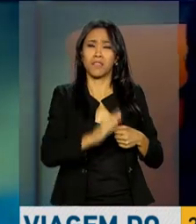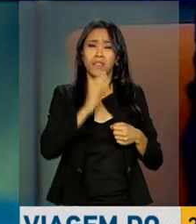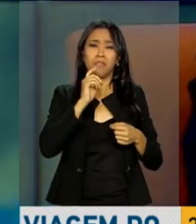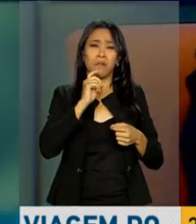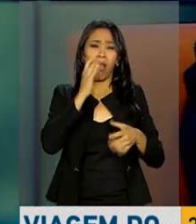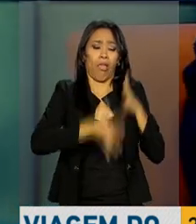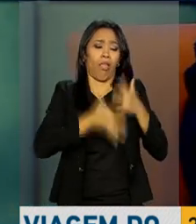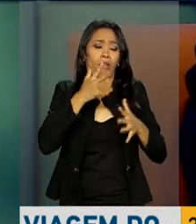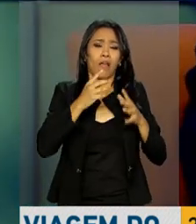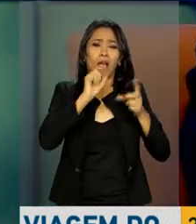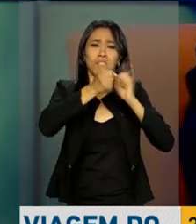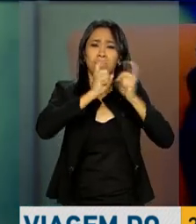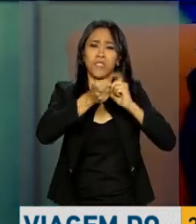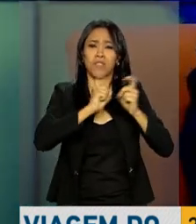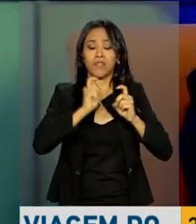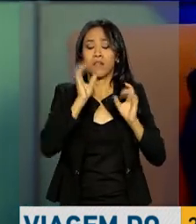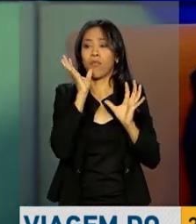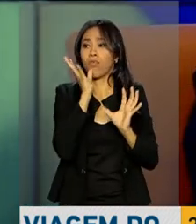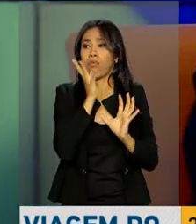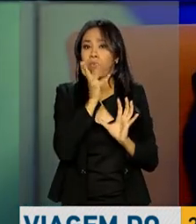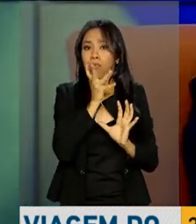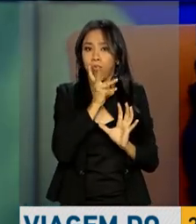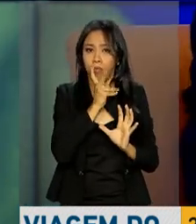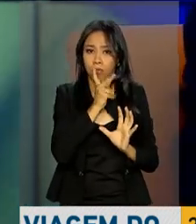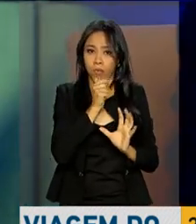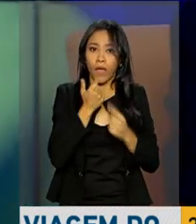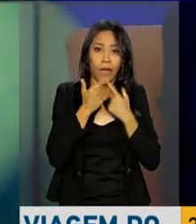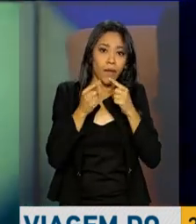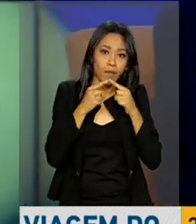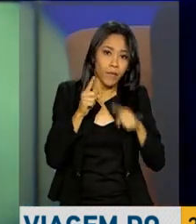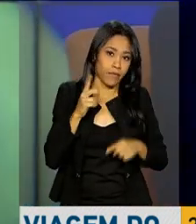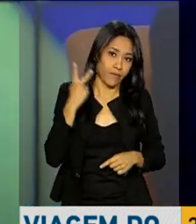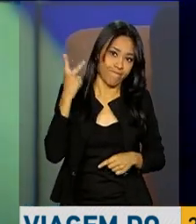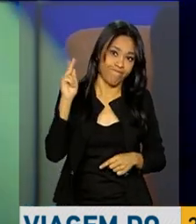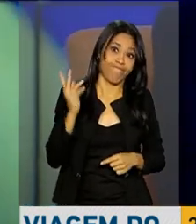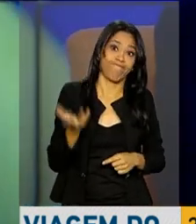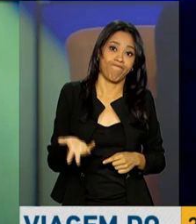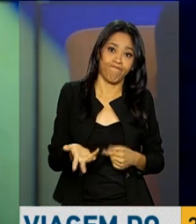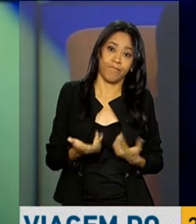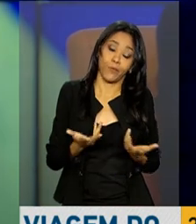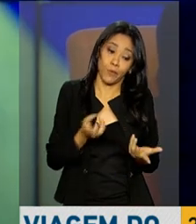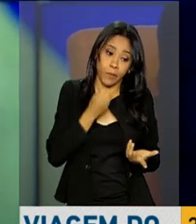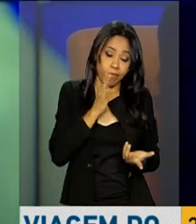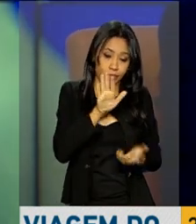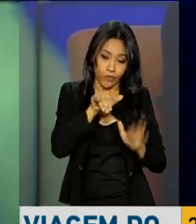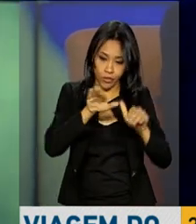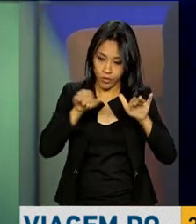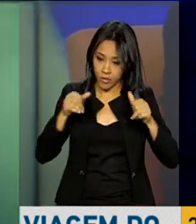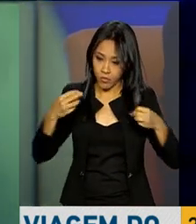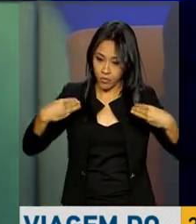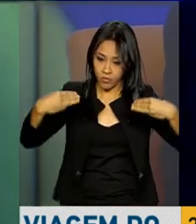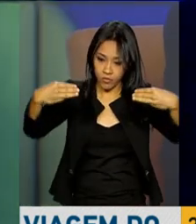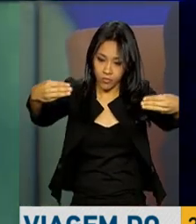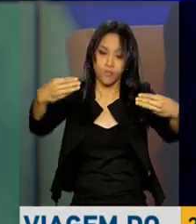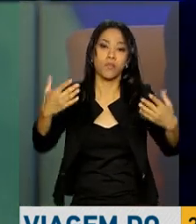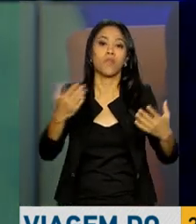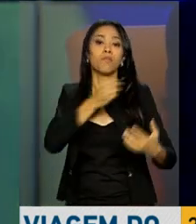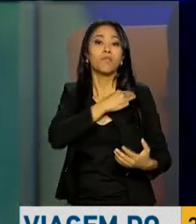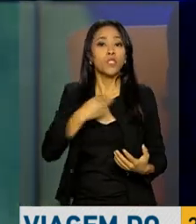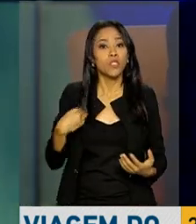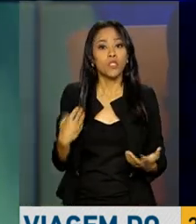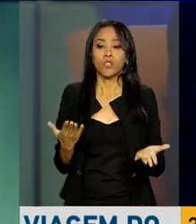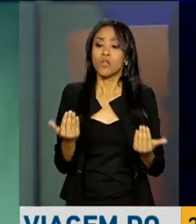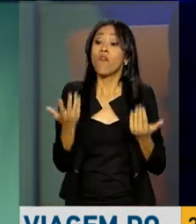administrativa existente no nosso país. Pois muito bem, nós determinamos aos nossos ministros que fizesse um levantamento